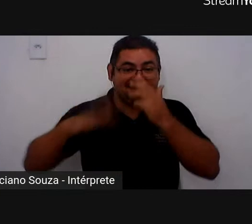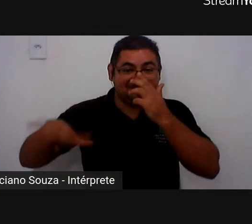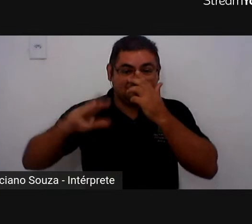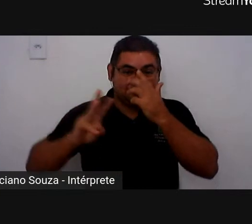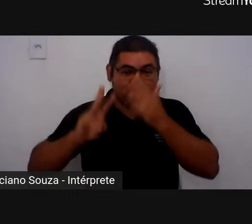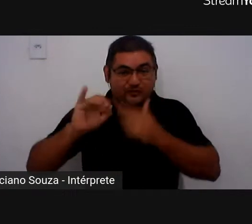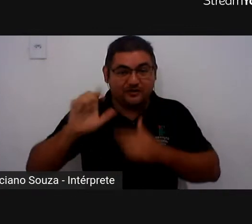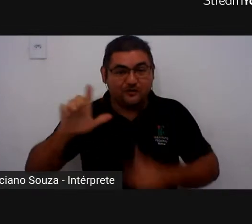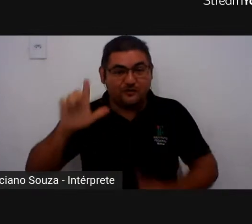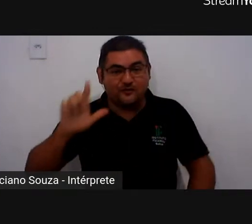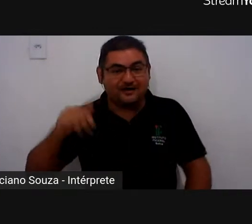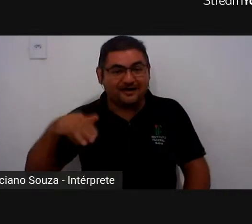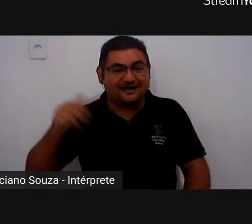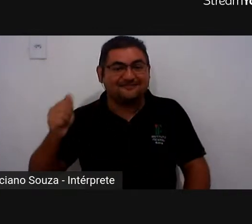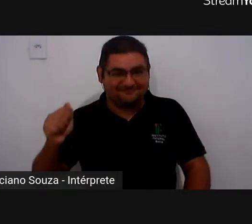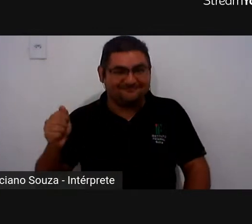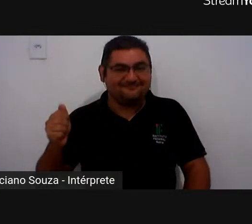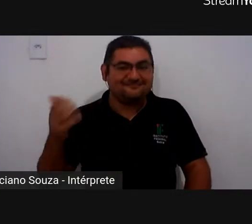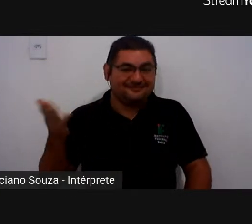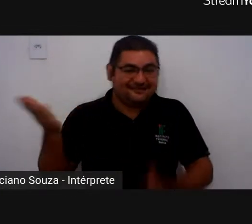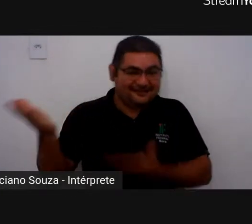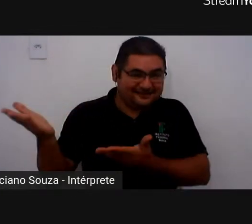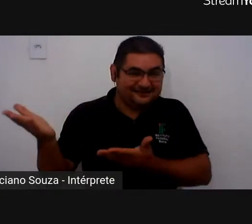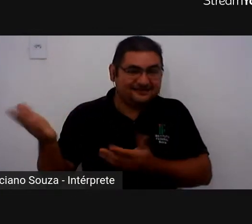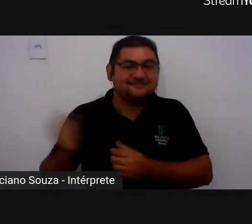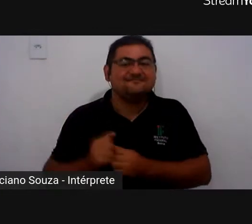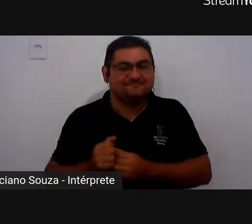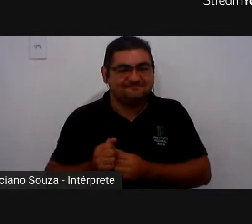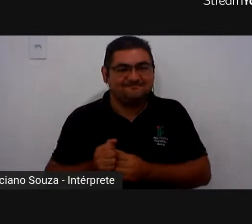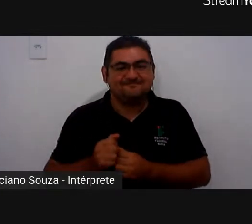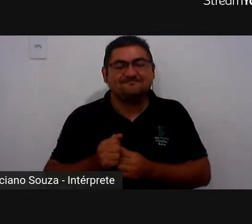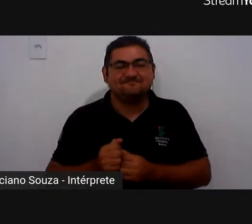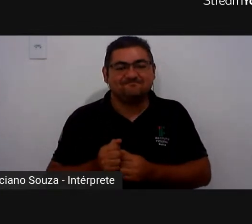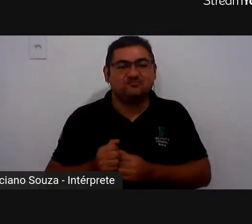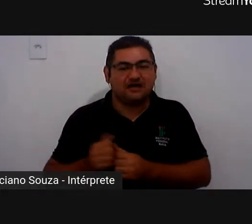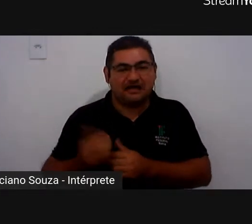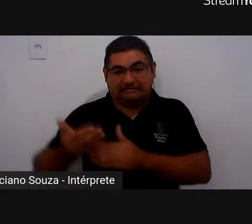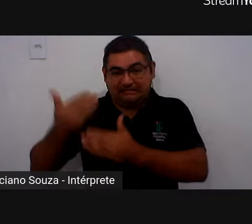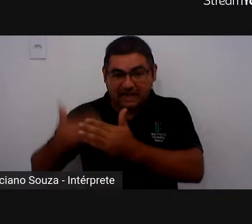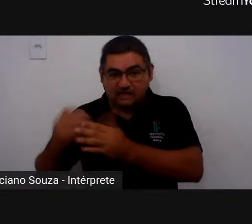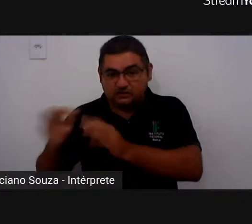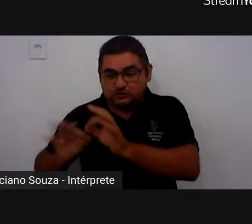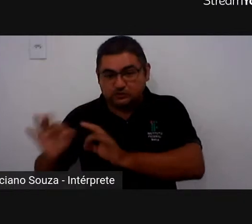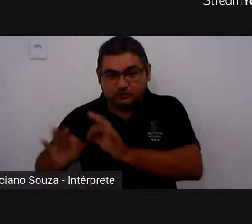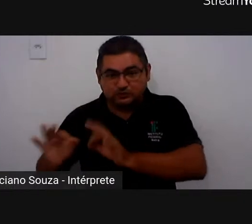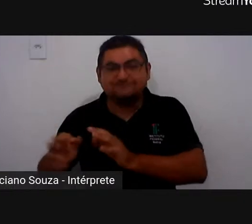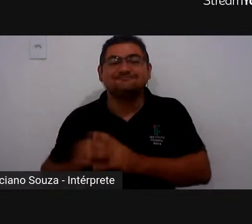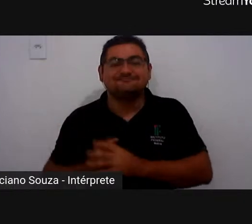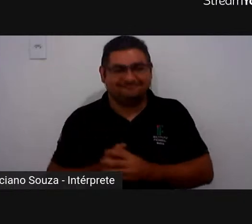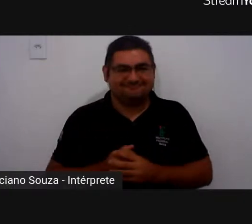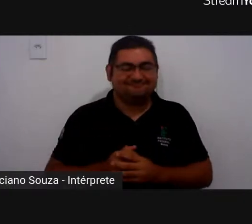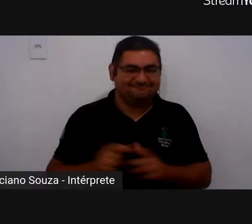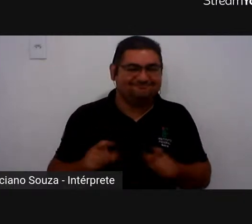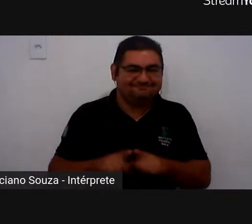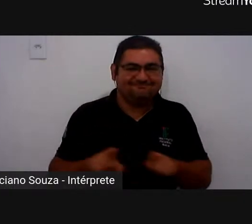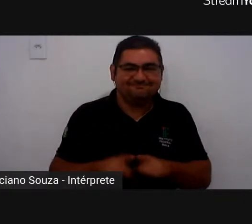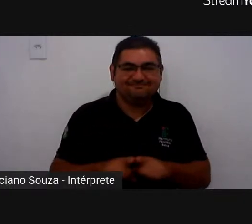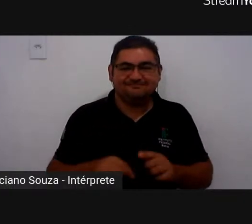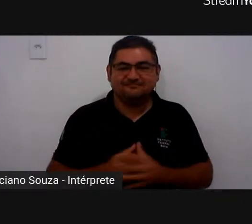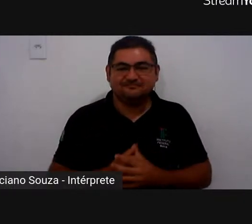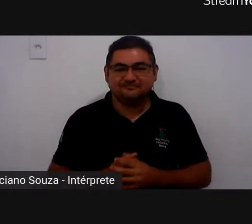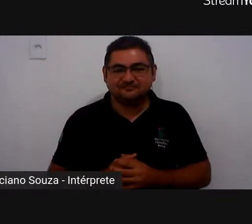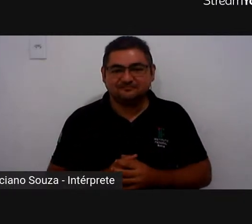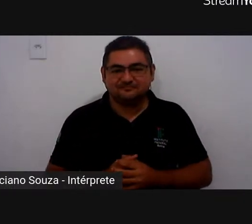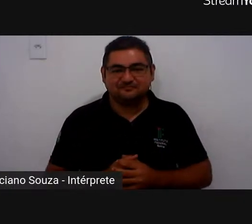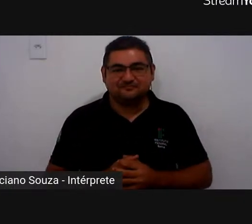na por trás dos bastidores fazendo tudo isso acontecer também é um